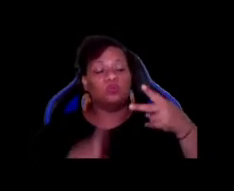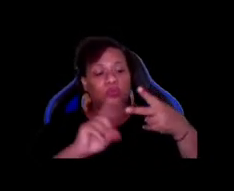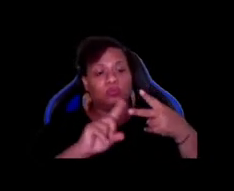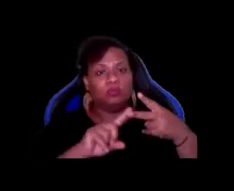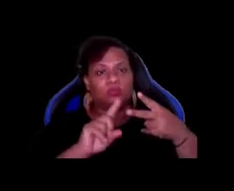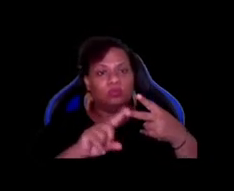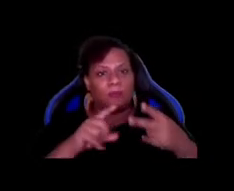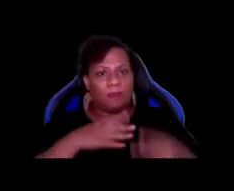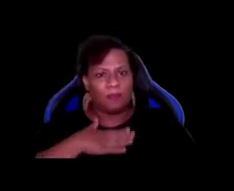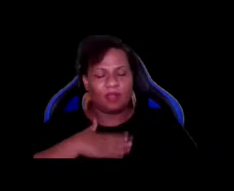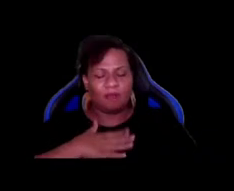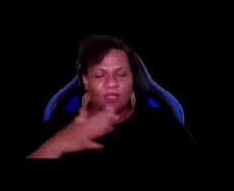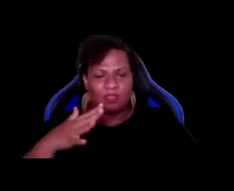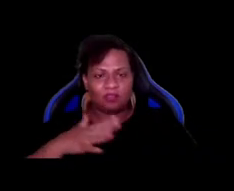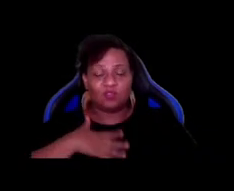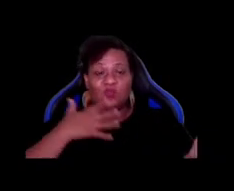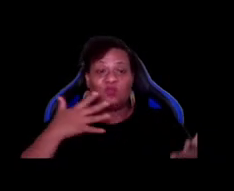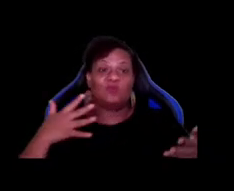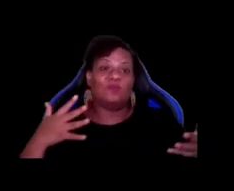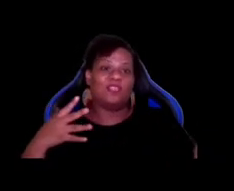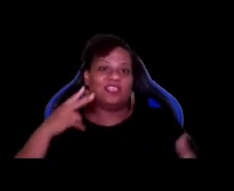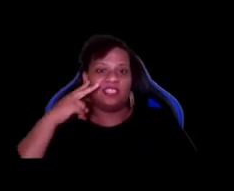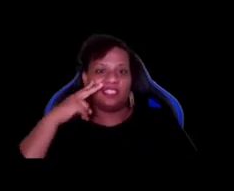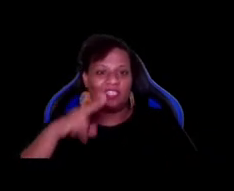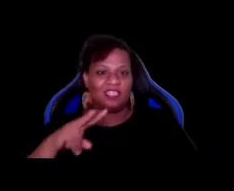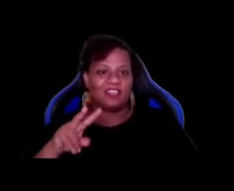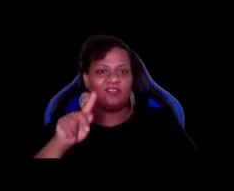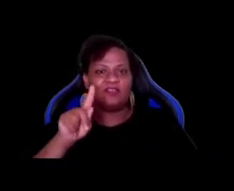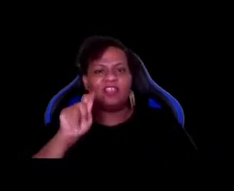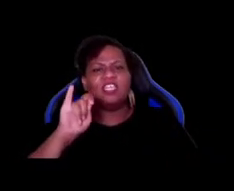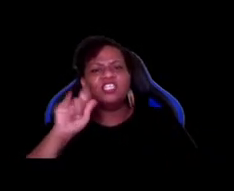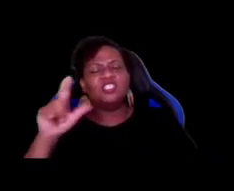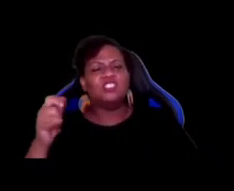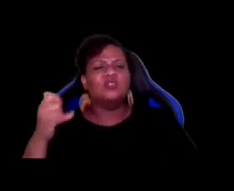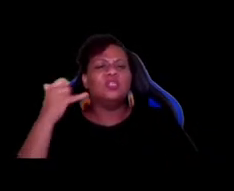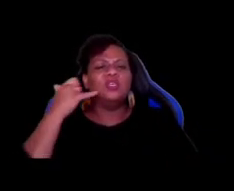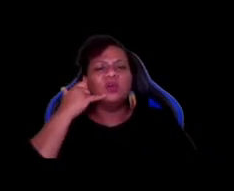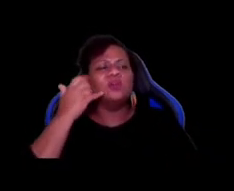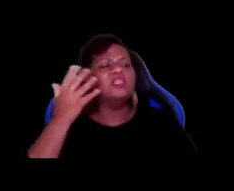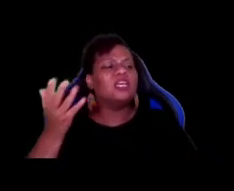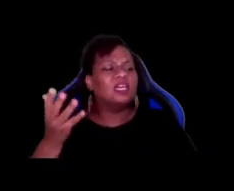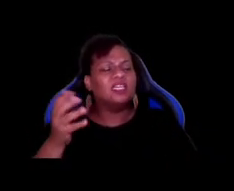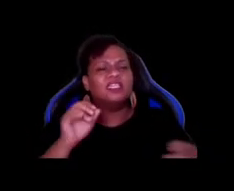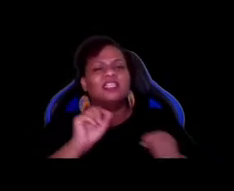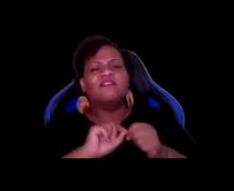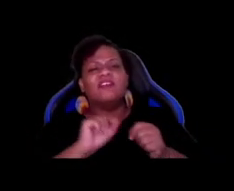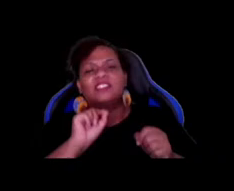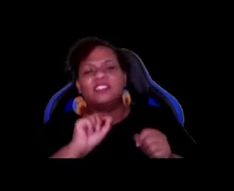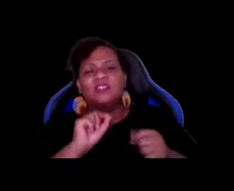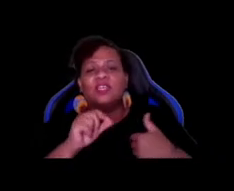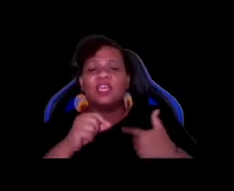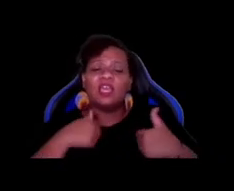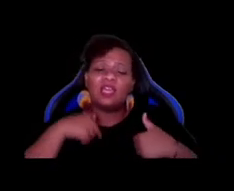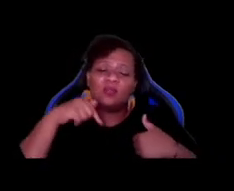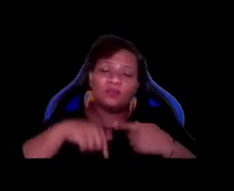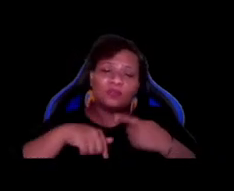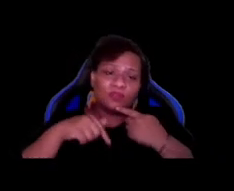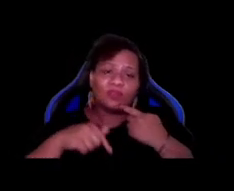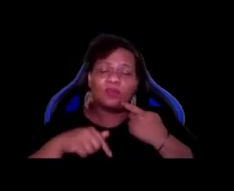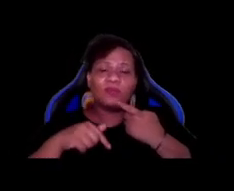vi, né, o Gil ligou, ele disse, está fazendo o quê? Tava aí, eu disse, estou aqui,